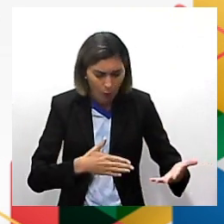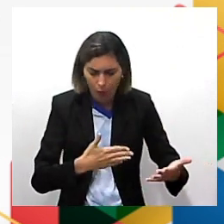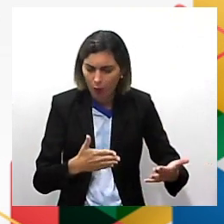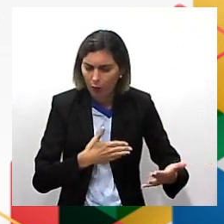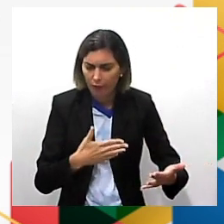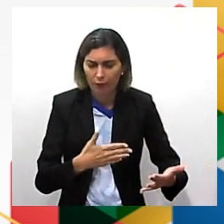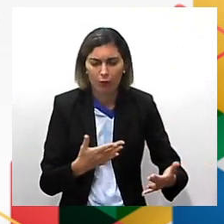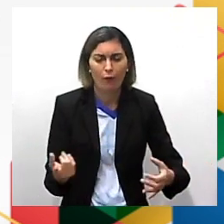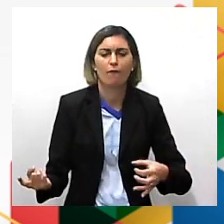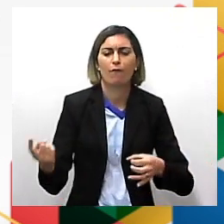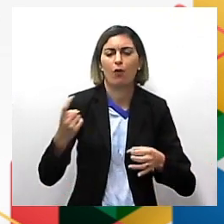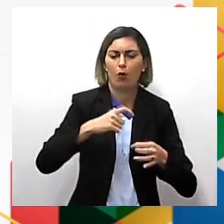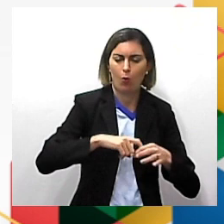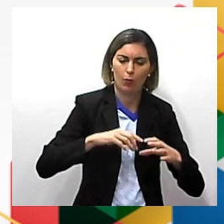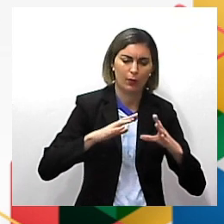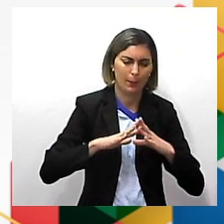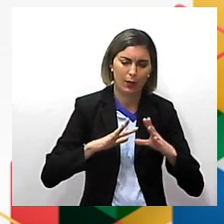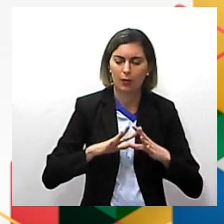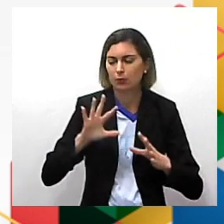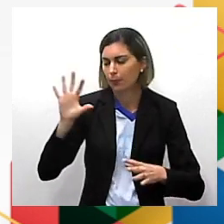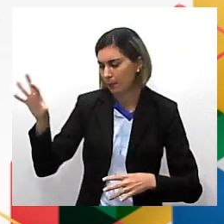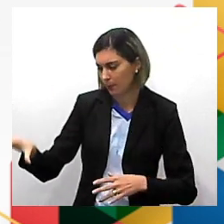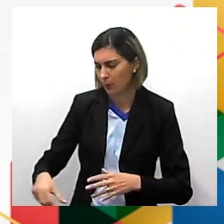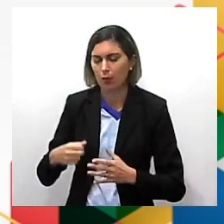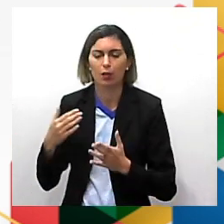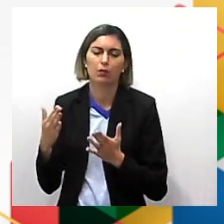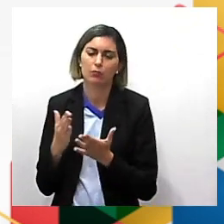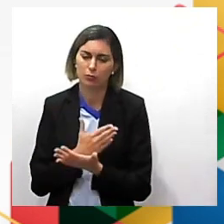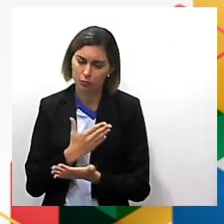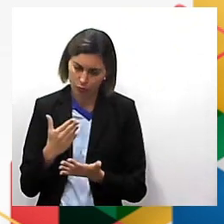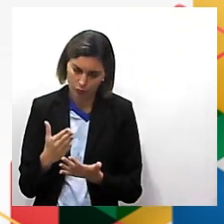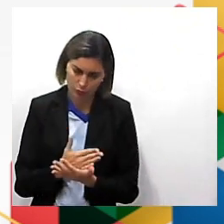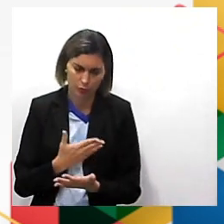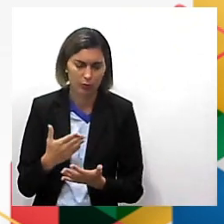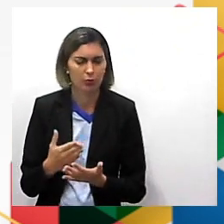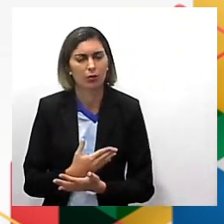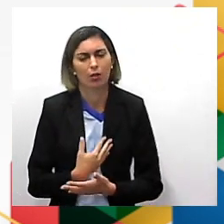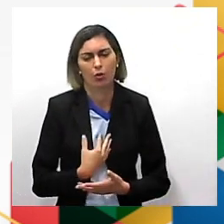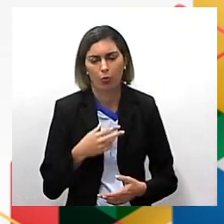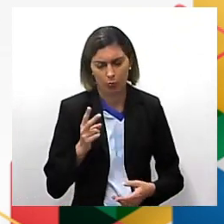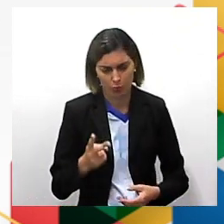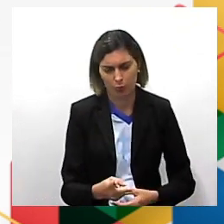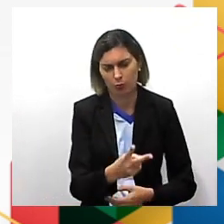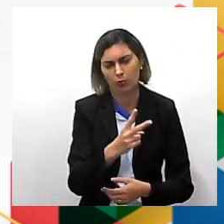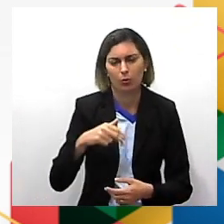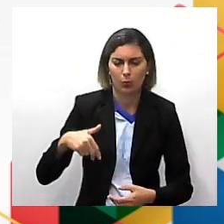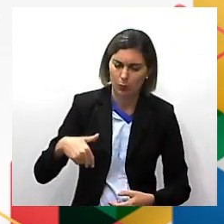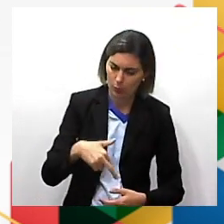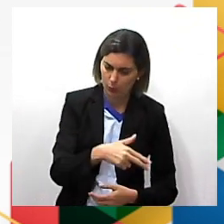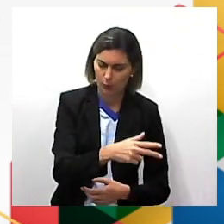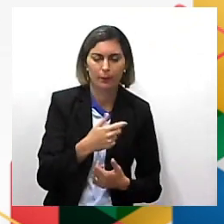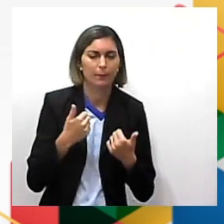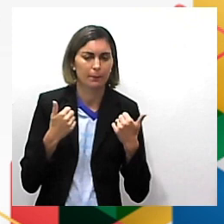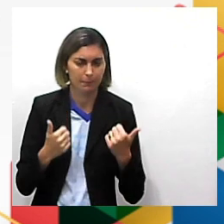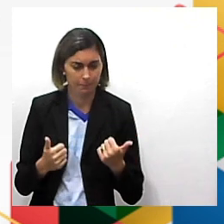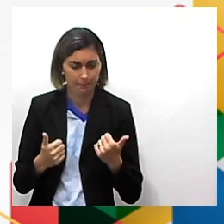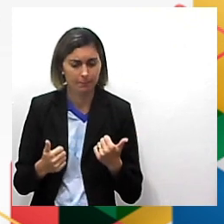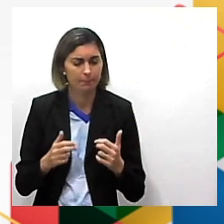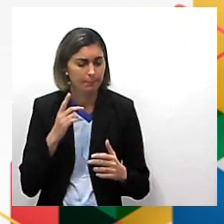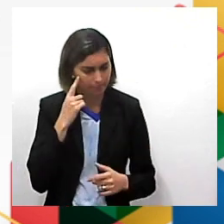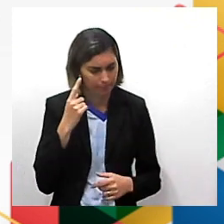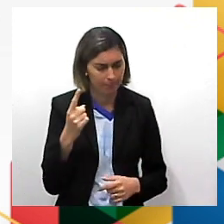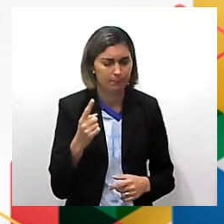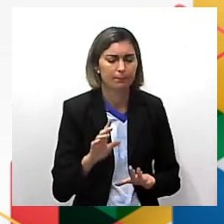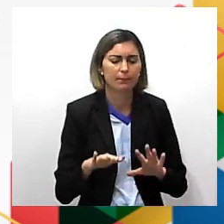com ele. Aí ele volta para casa e pega os livros para continuar o caminho. Beleza? Entendeu a